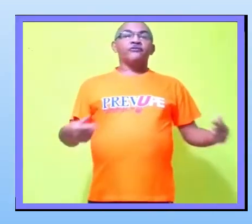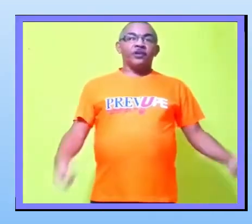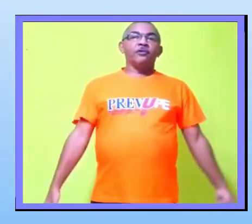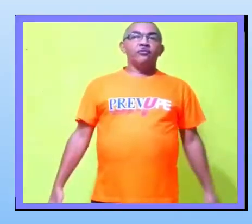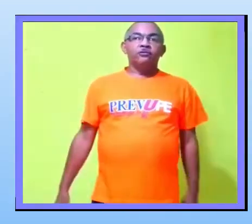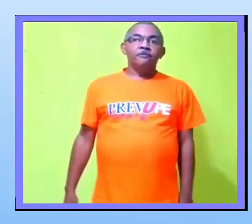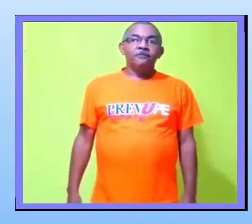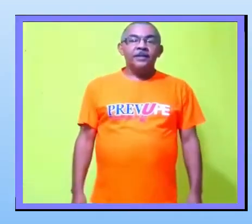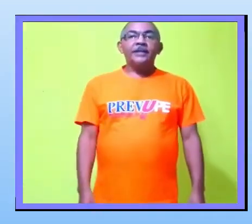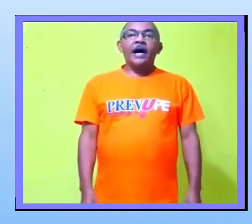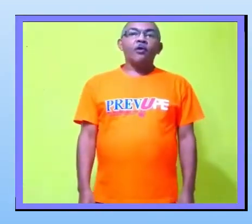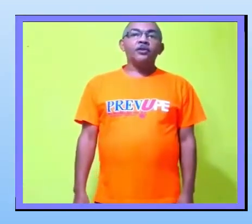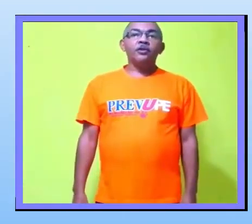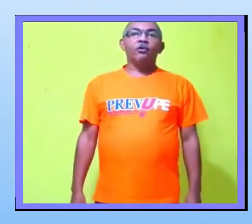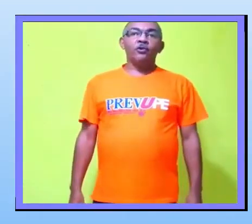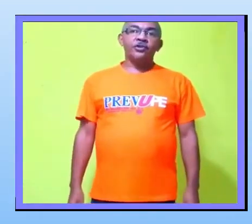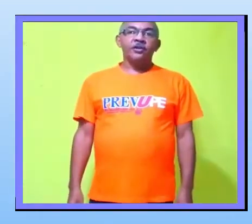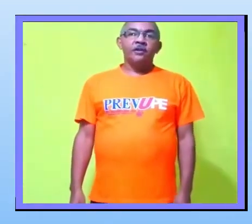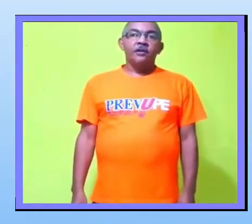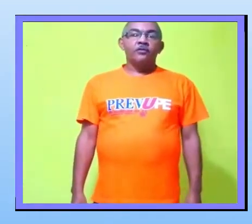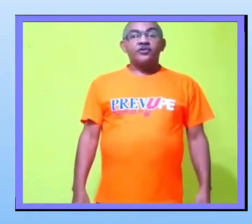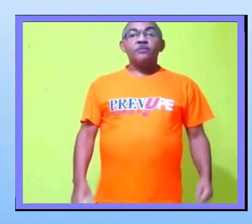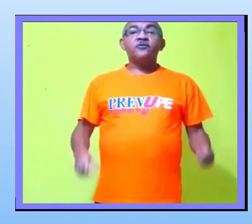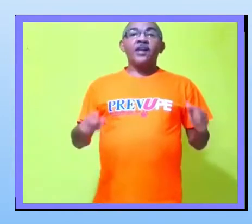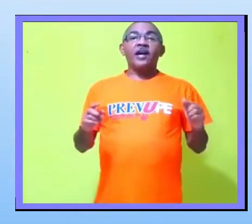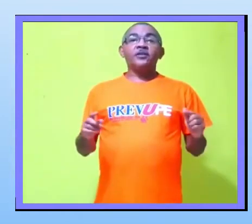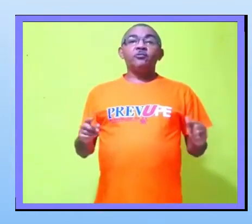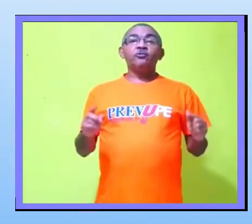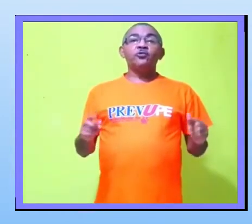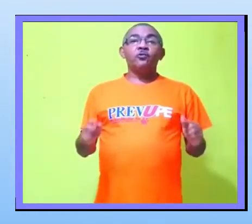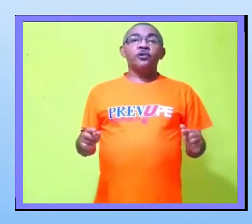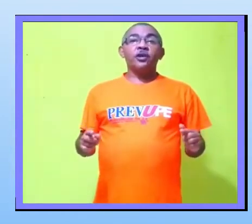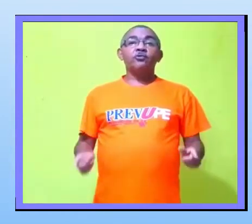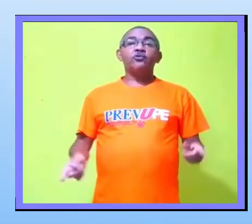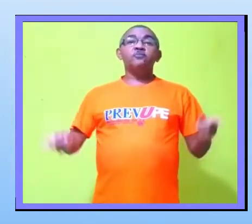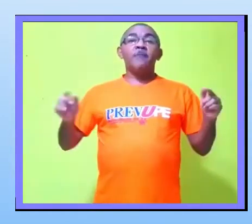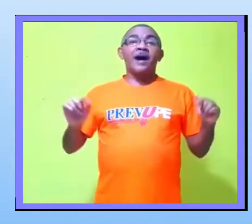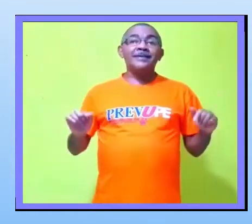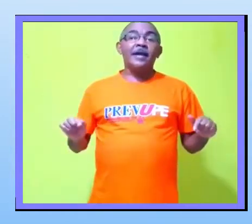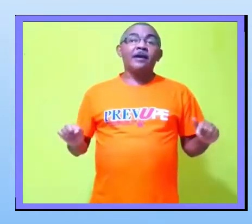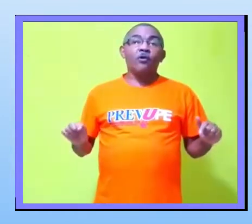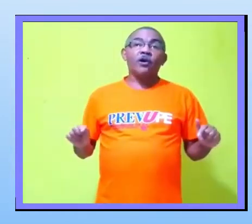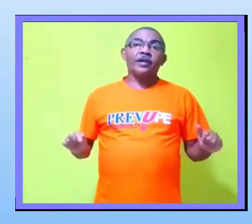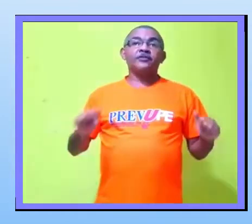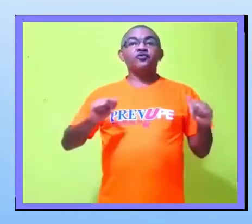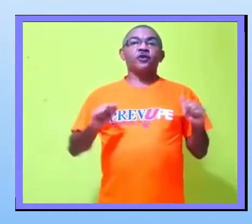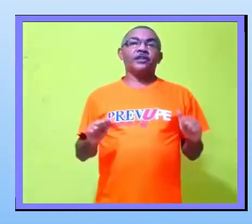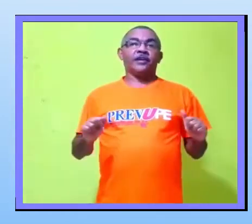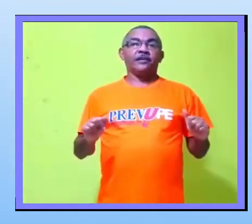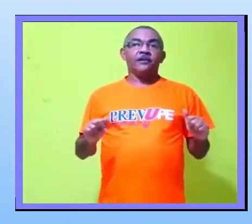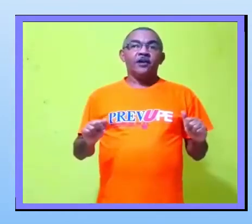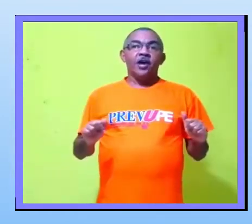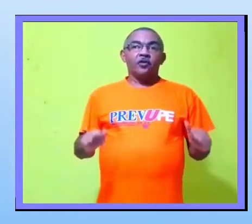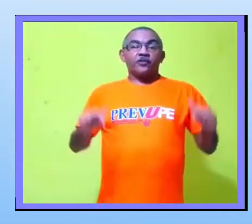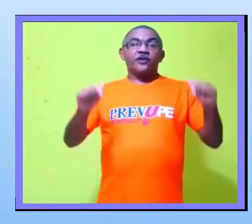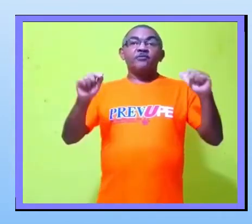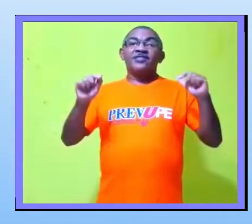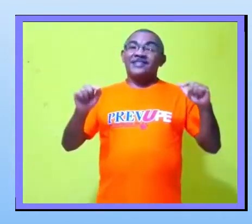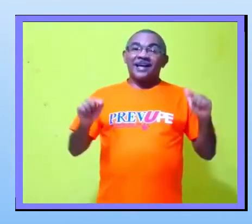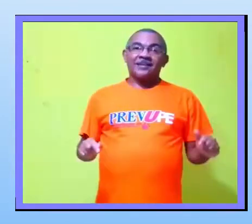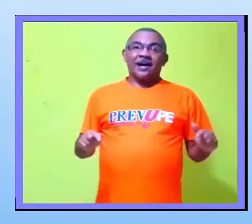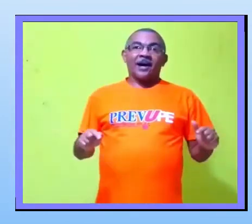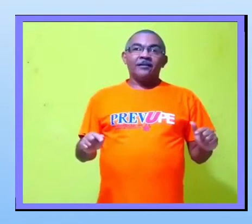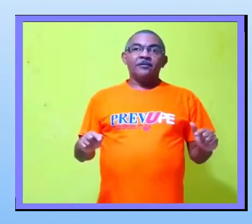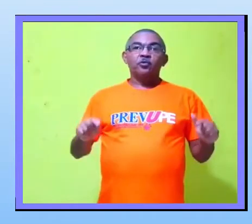o professor Ivanildo e na aula de hoje nós vamos falar de um dos conteúdos mais recorrentes no Enem. Nós